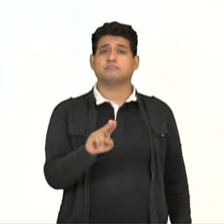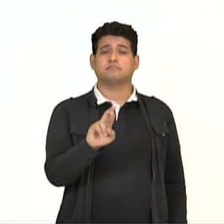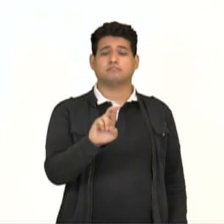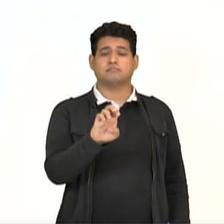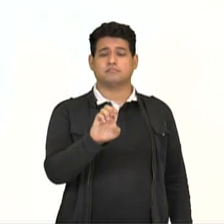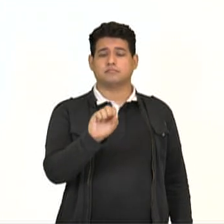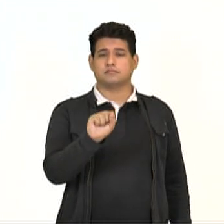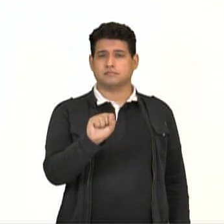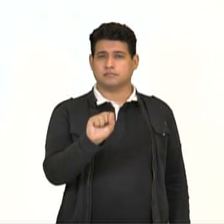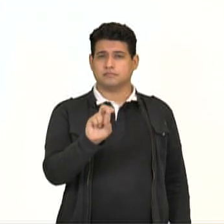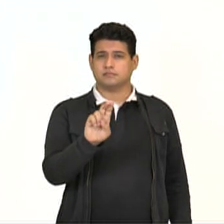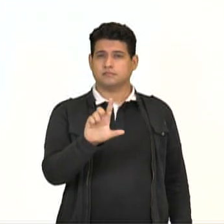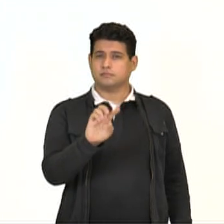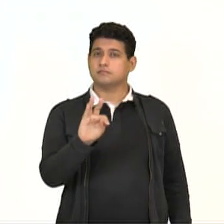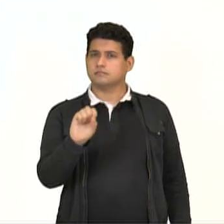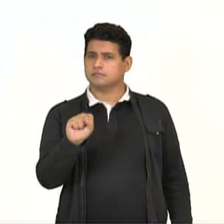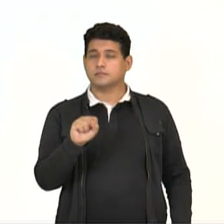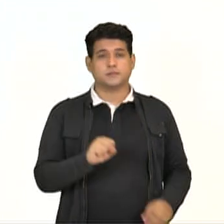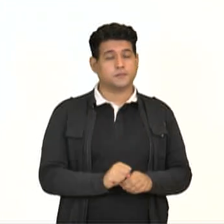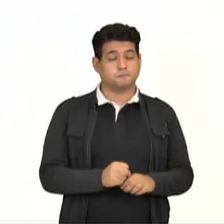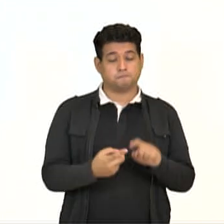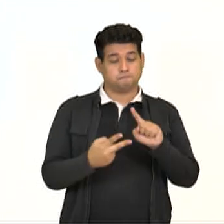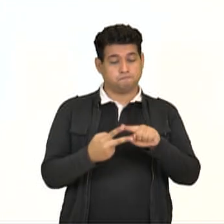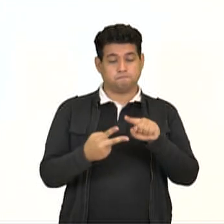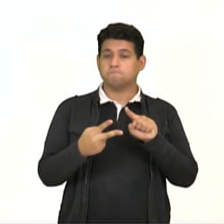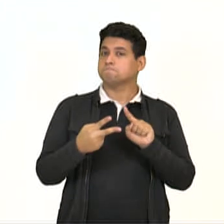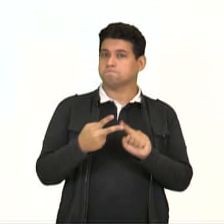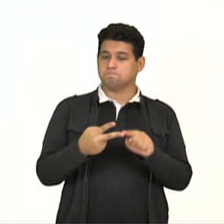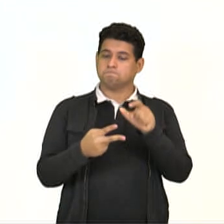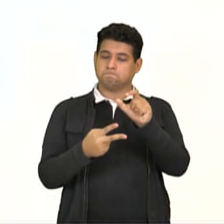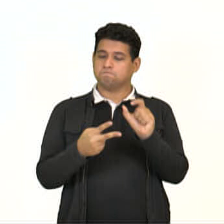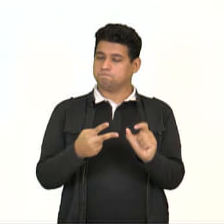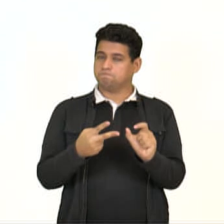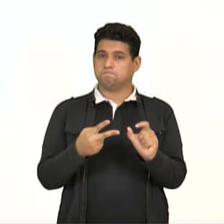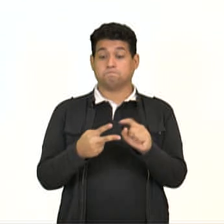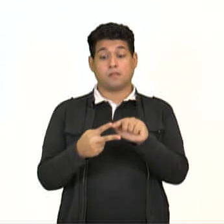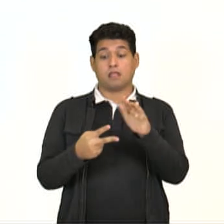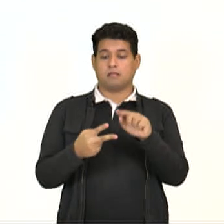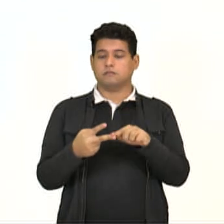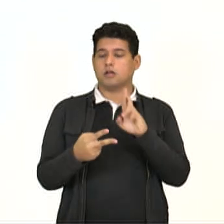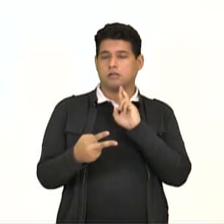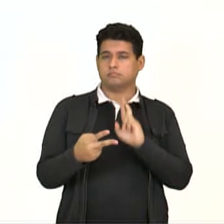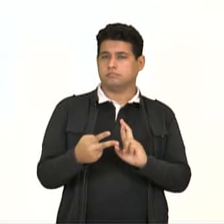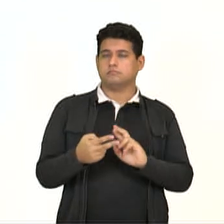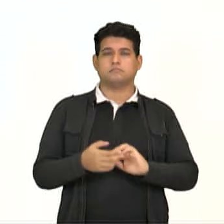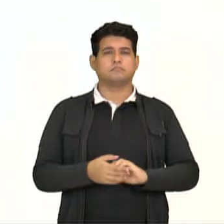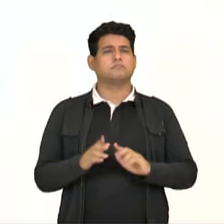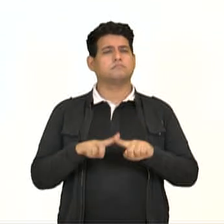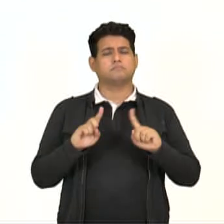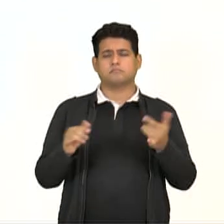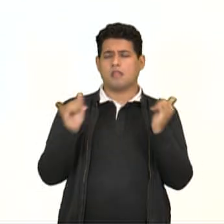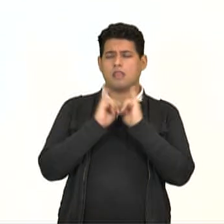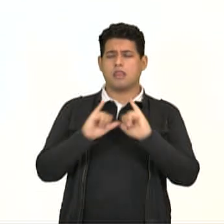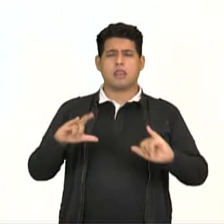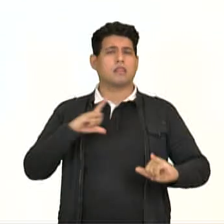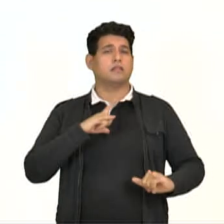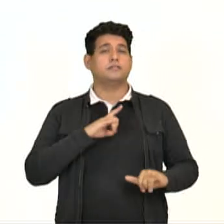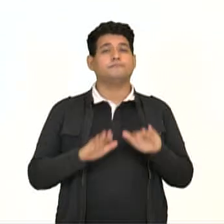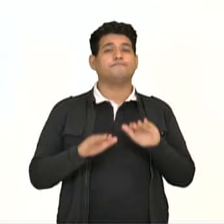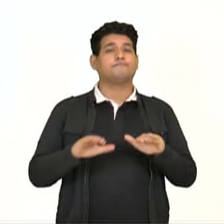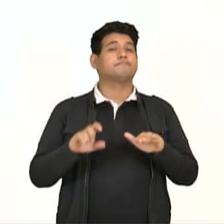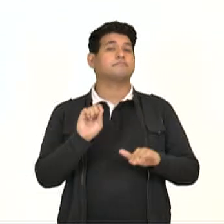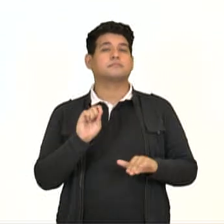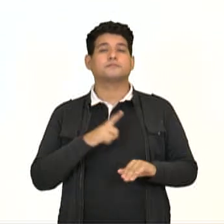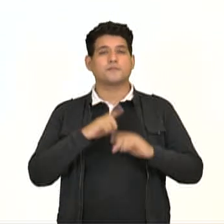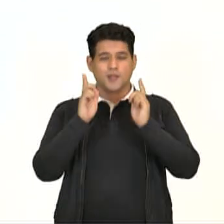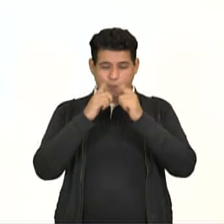por duas orações, uma da condição e a outra o resultado. De acordo com o anúncio, existe uma condição para